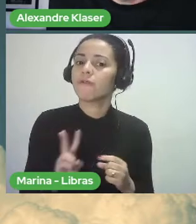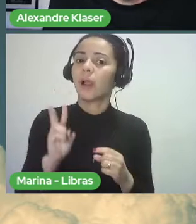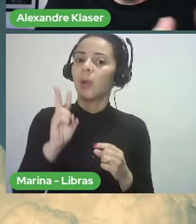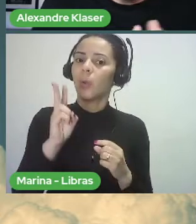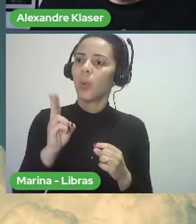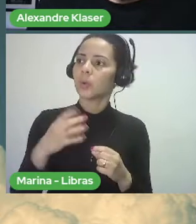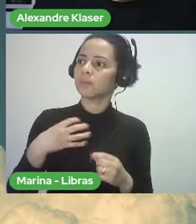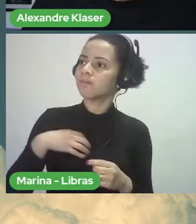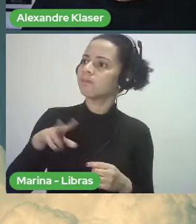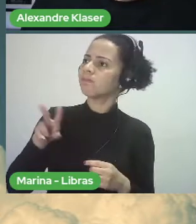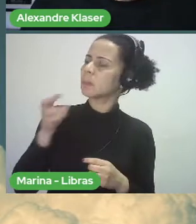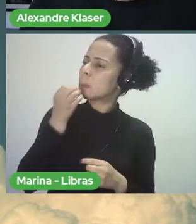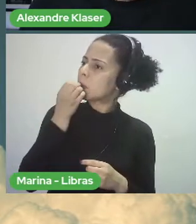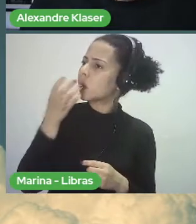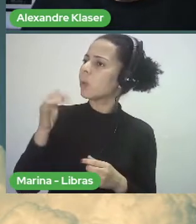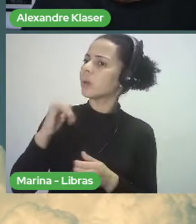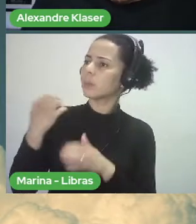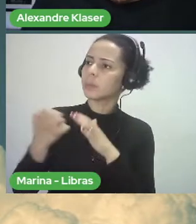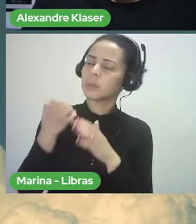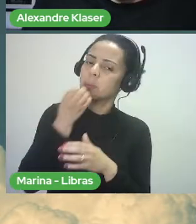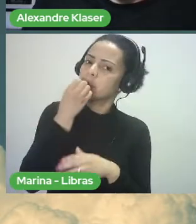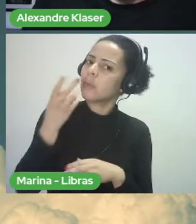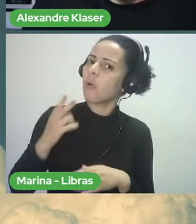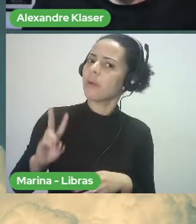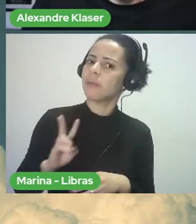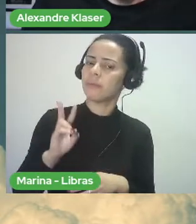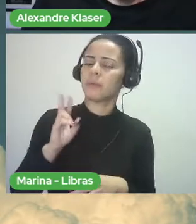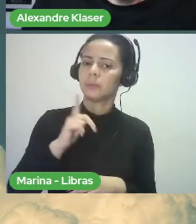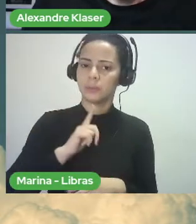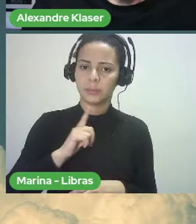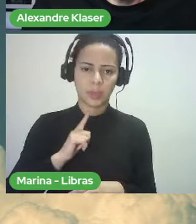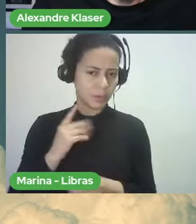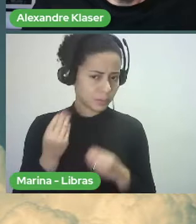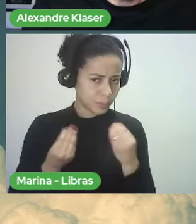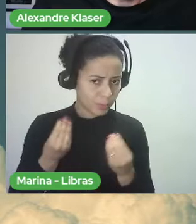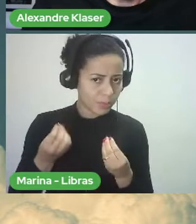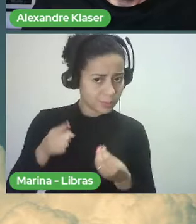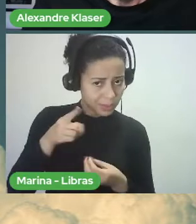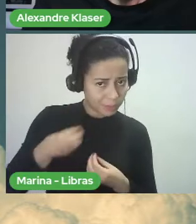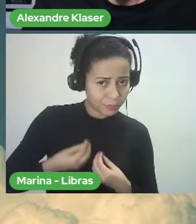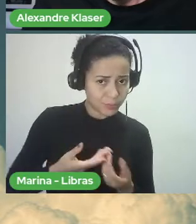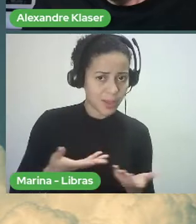jornadas. Outro ponto, obviamente, muito importante é a questão de dados,